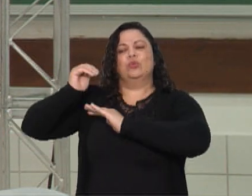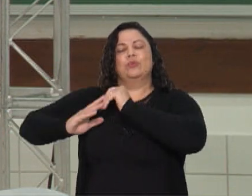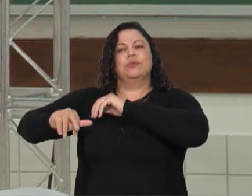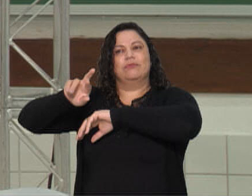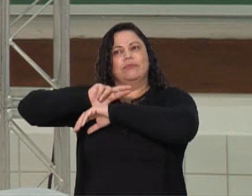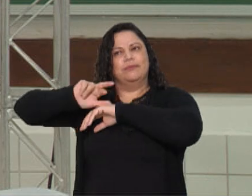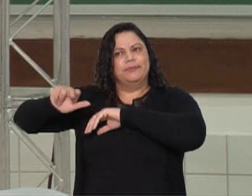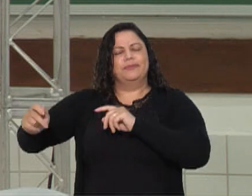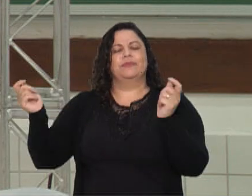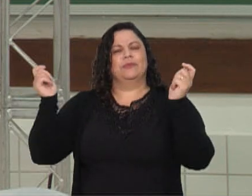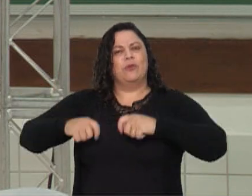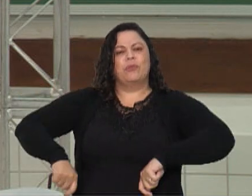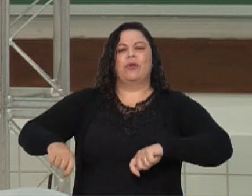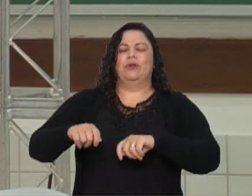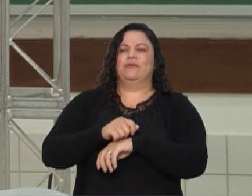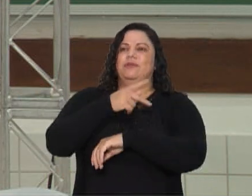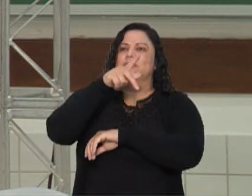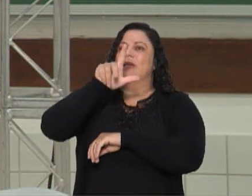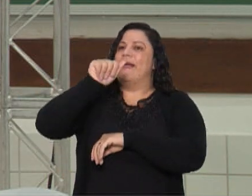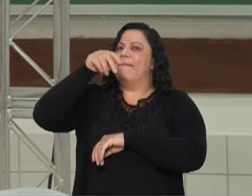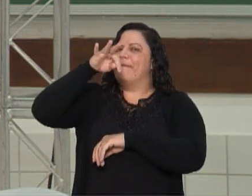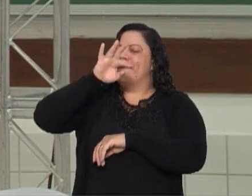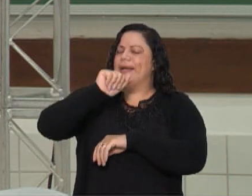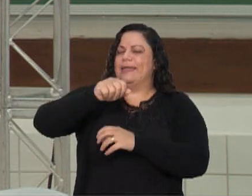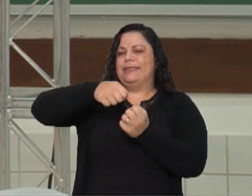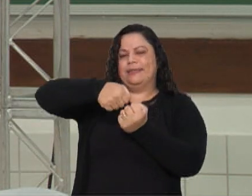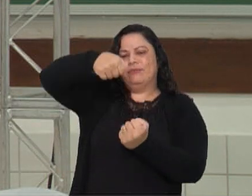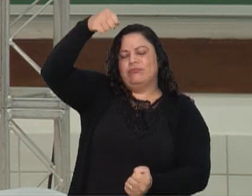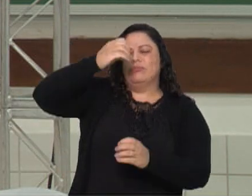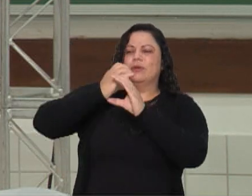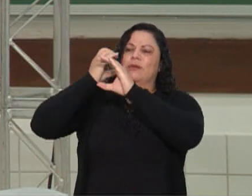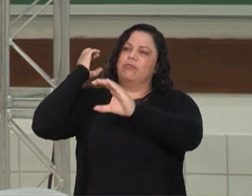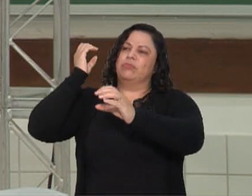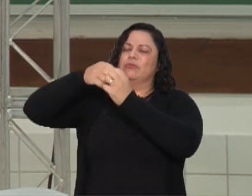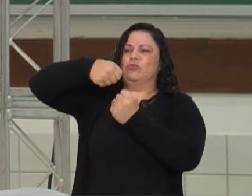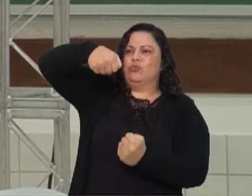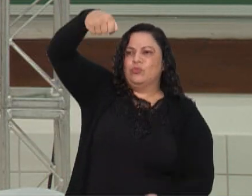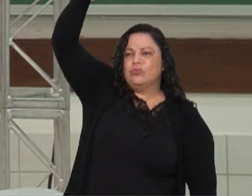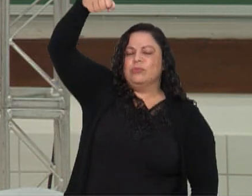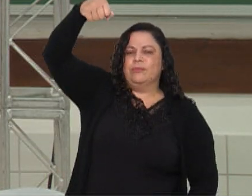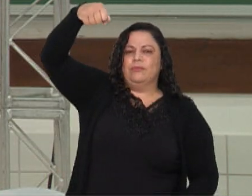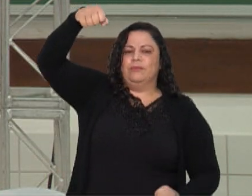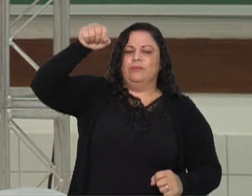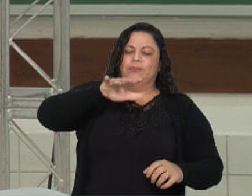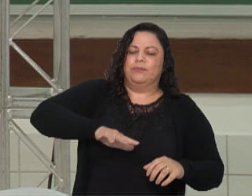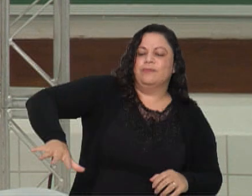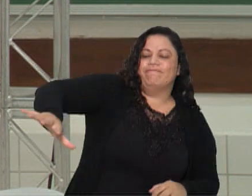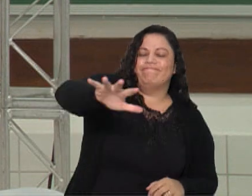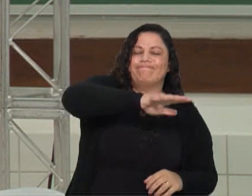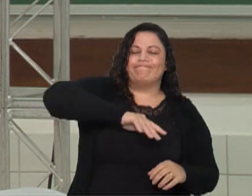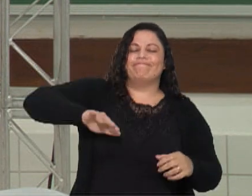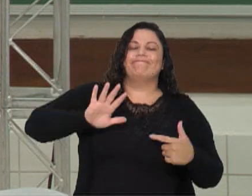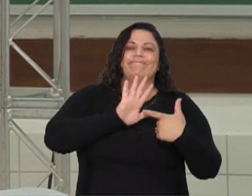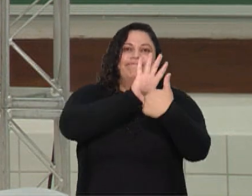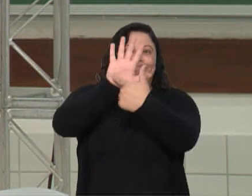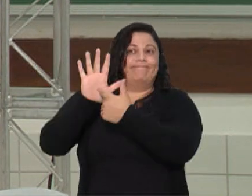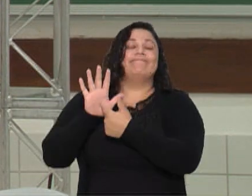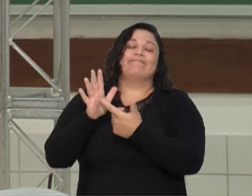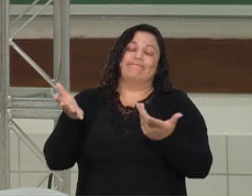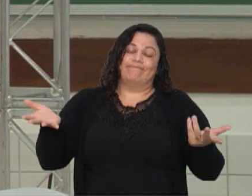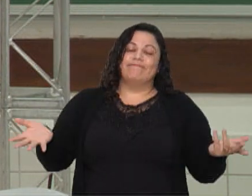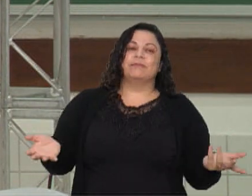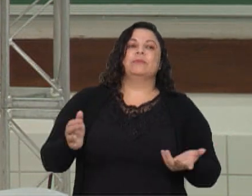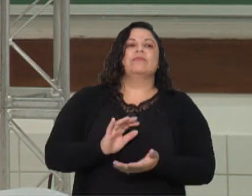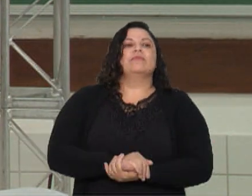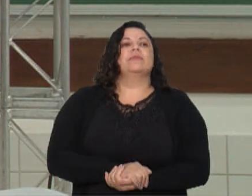daquela planta baixa, fazer aquela maquete para mostrar para as pessoas que encomendaram como vai ficar, né? Eles têm esses desafios. E a